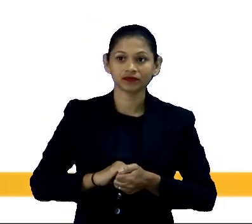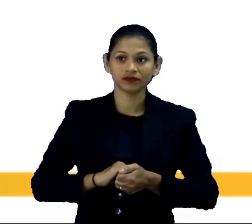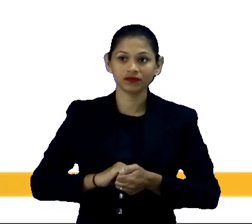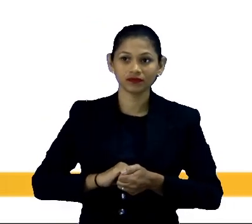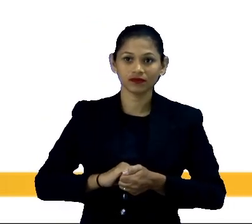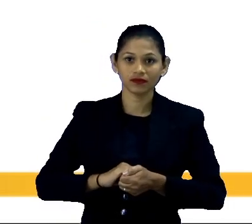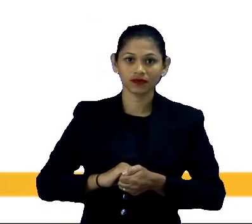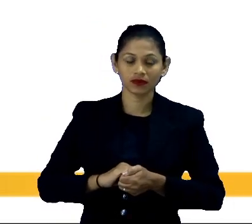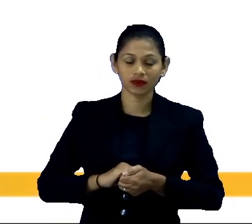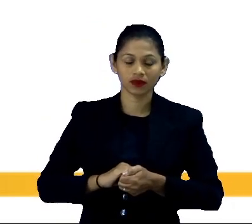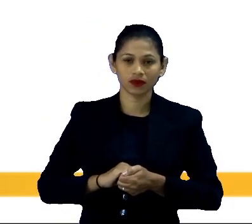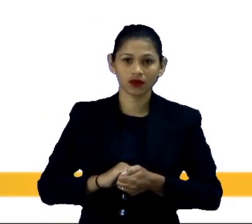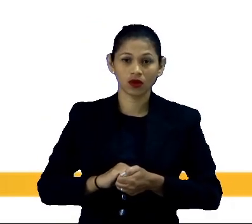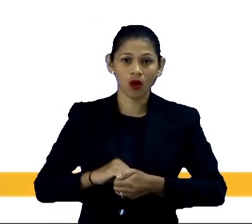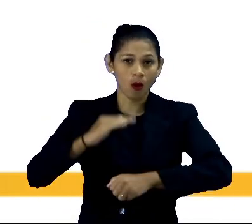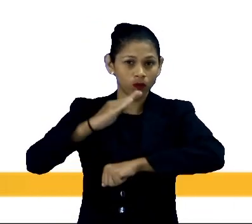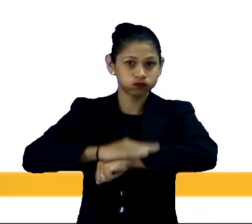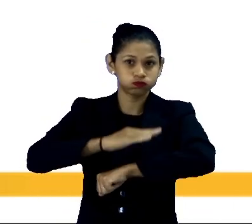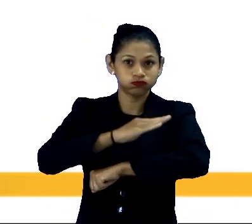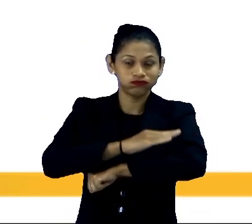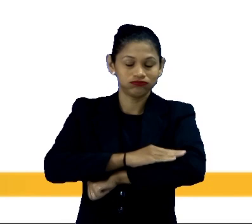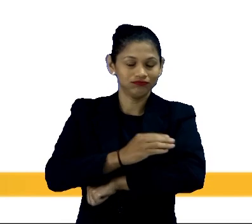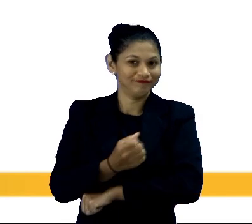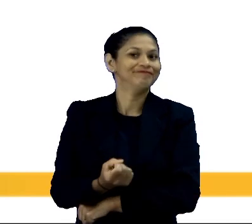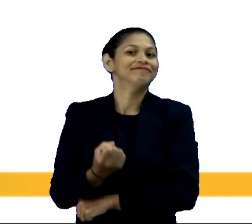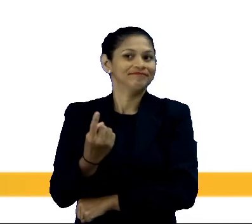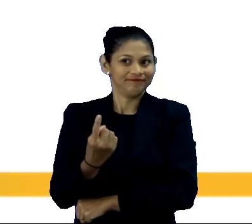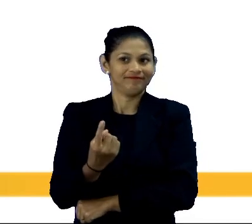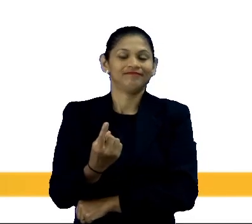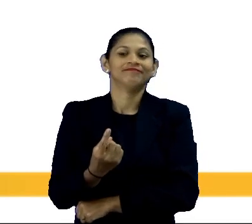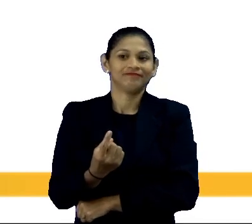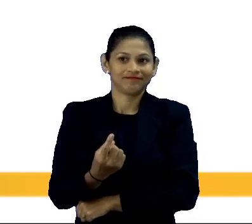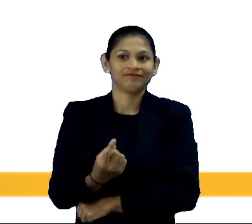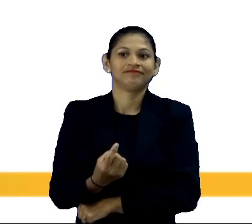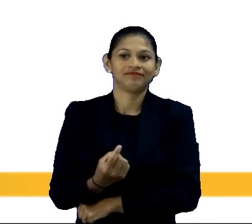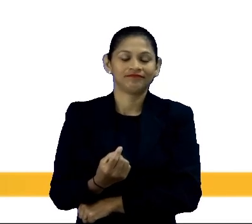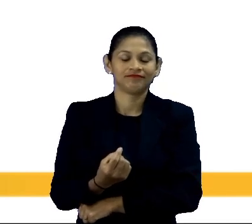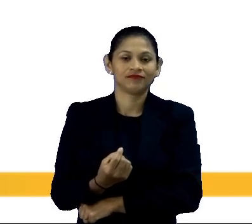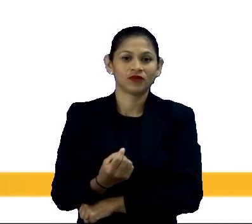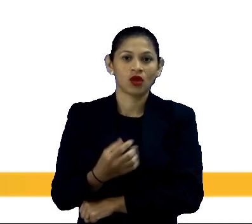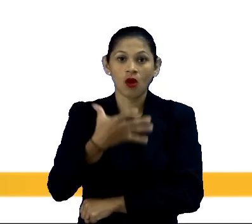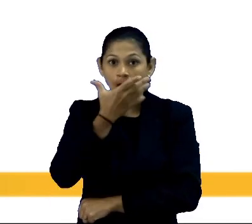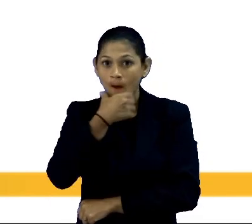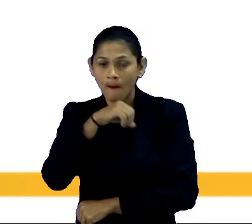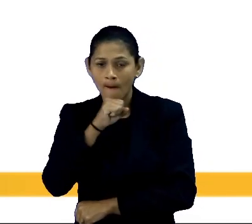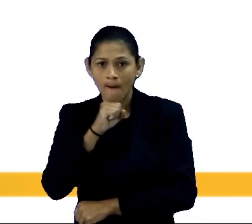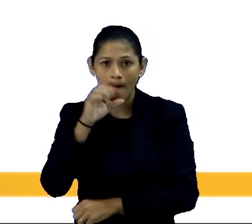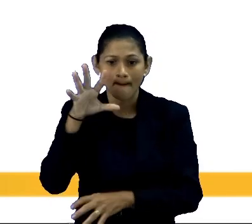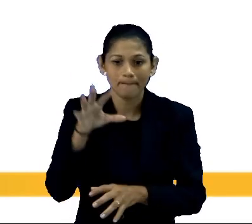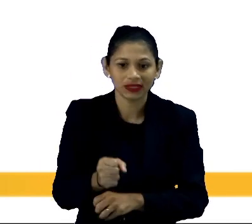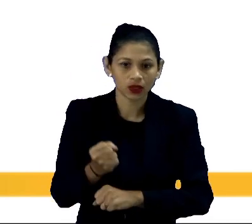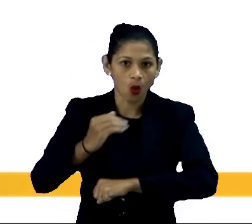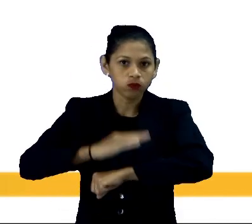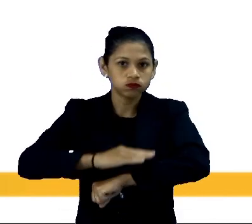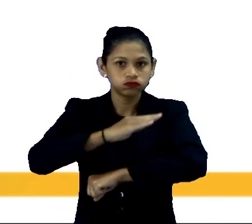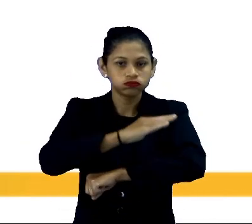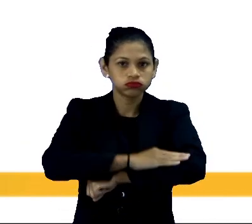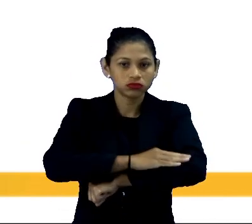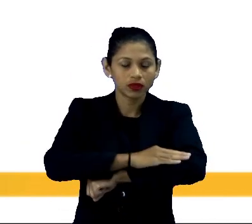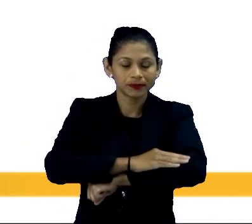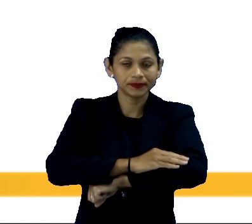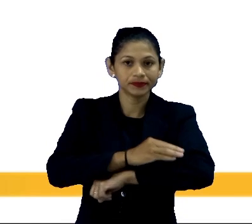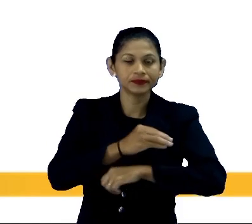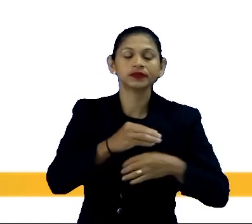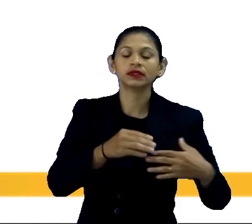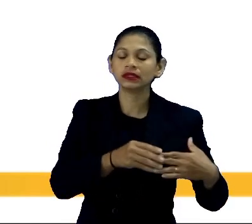seguinte. O sapo é esperto. Uma vez o homem agarrou o sapo e levou-o para os filhos